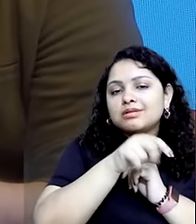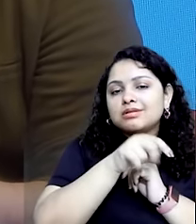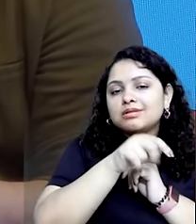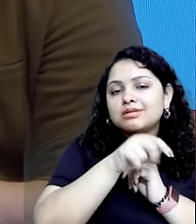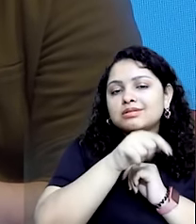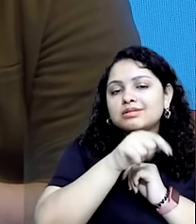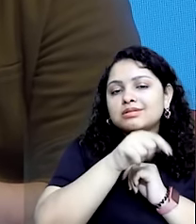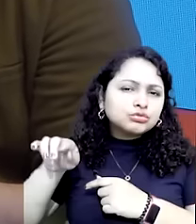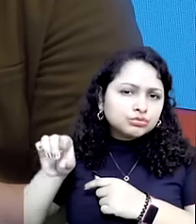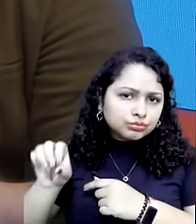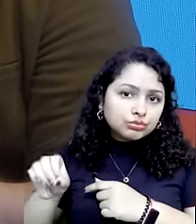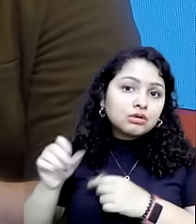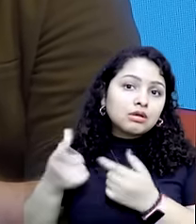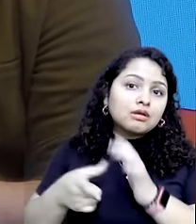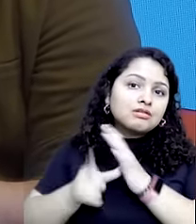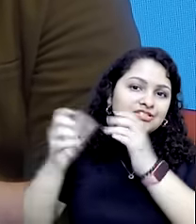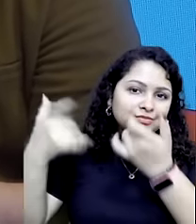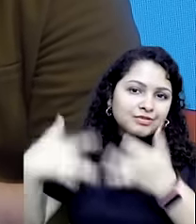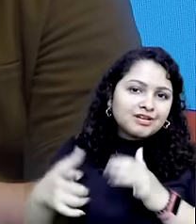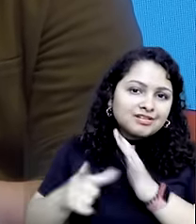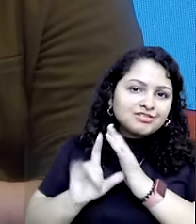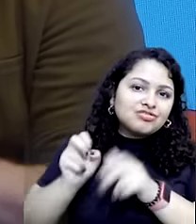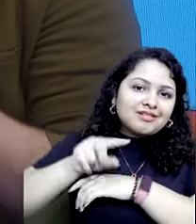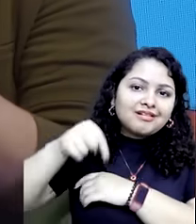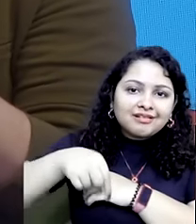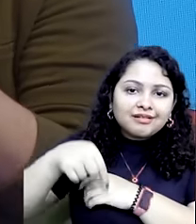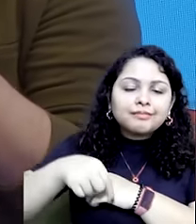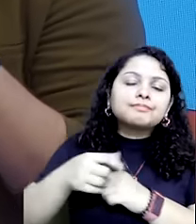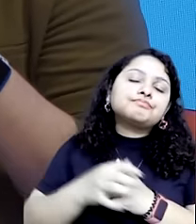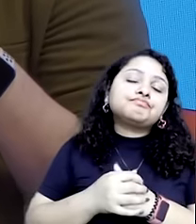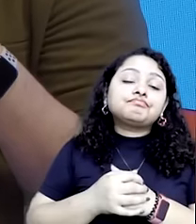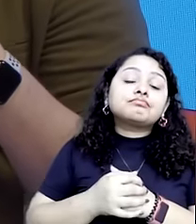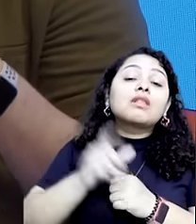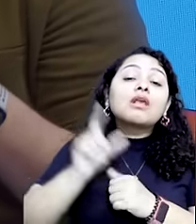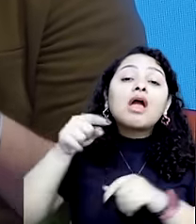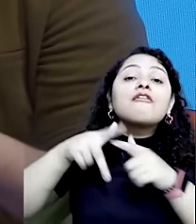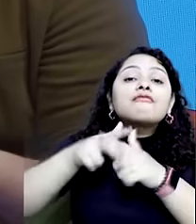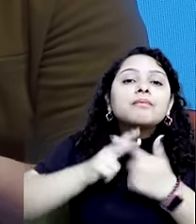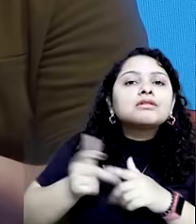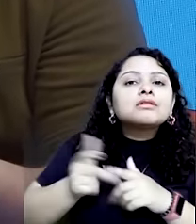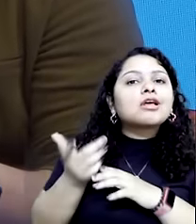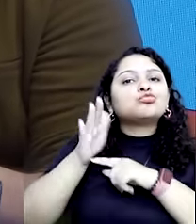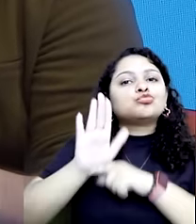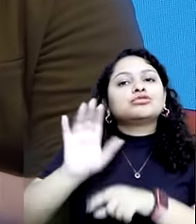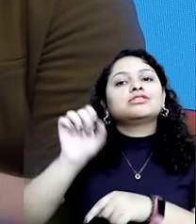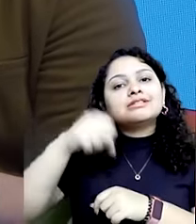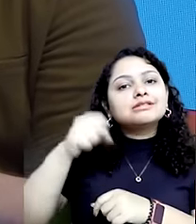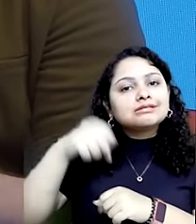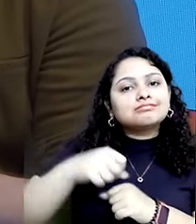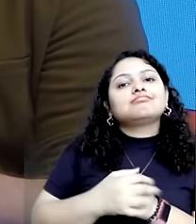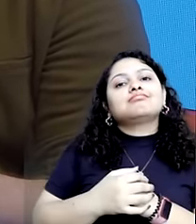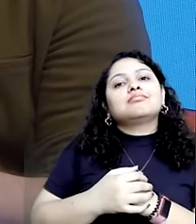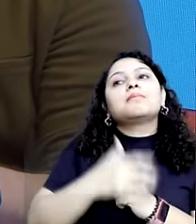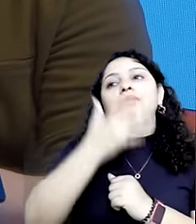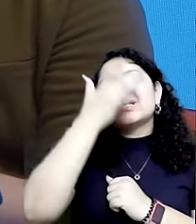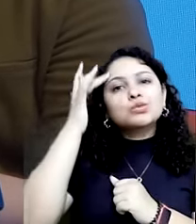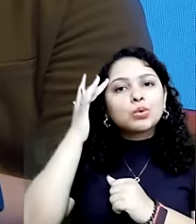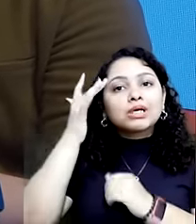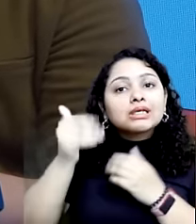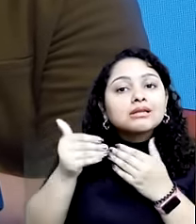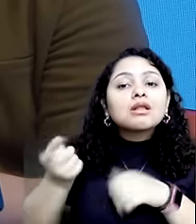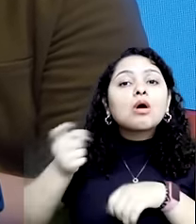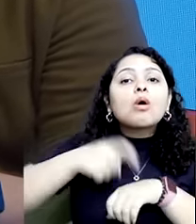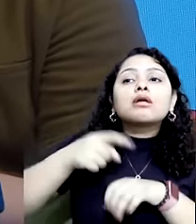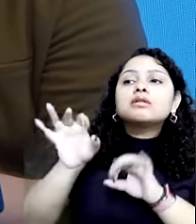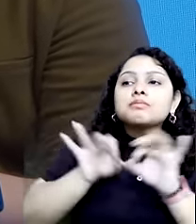estava comentando antes de antes de entrarmos aqui que são ferramentas que ajudam muito o o empresário na hora de